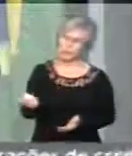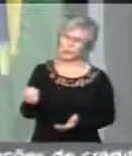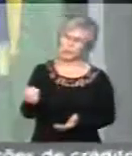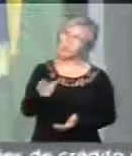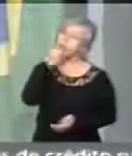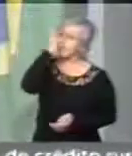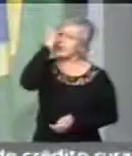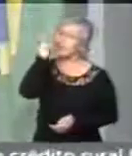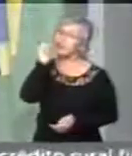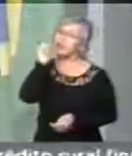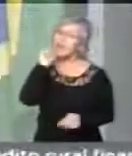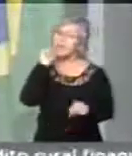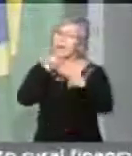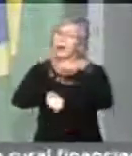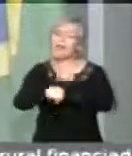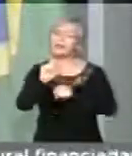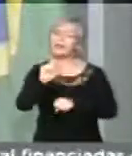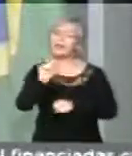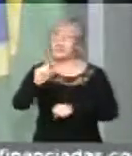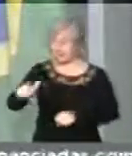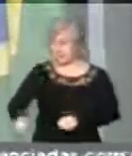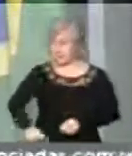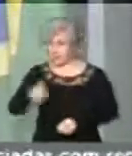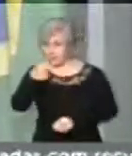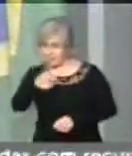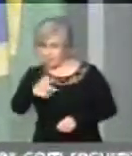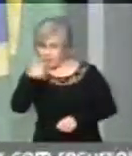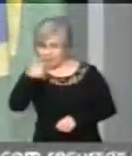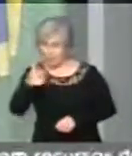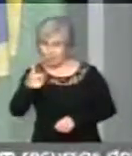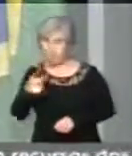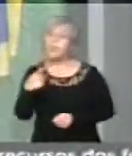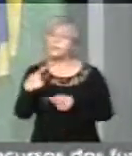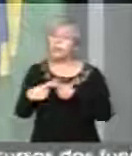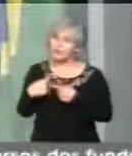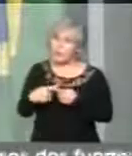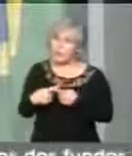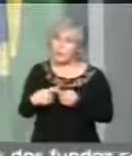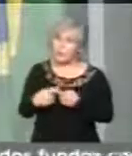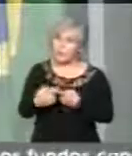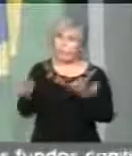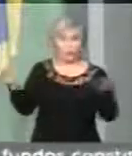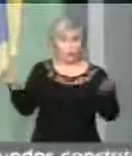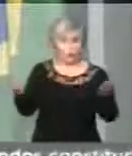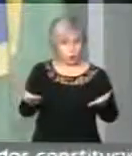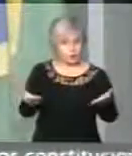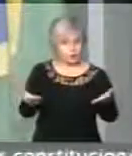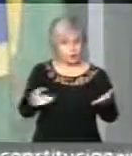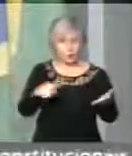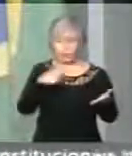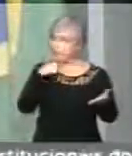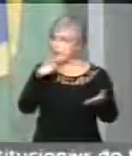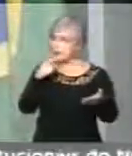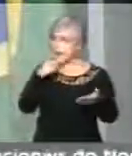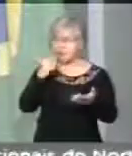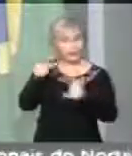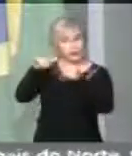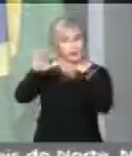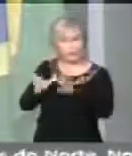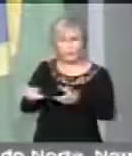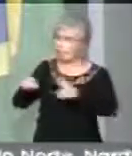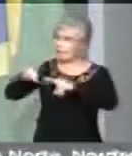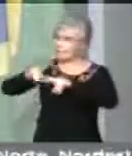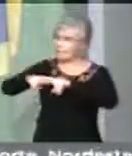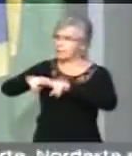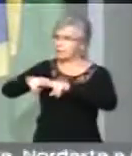o gatilho. Aperta o gatilho porque sabe que hoje ninguém está ficando preso nesse país.